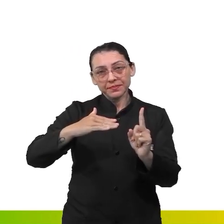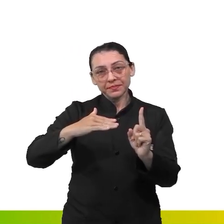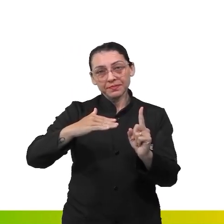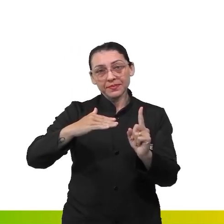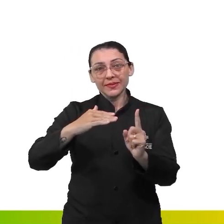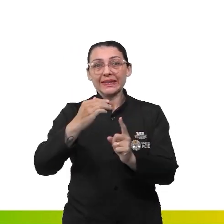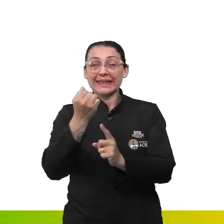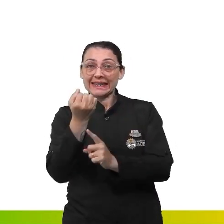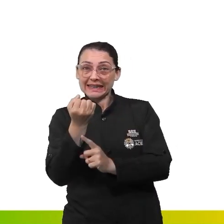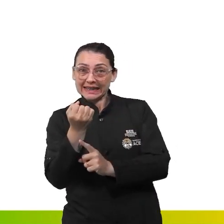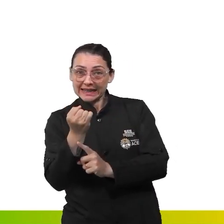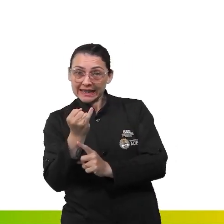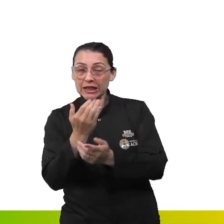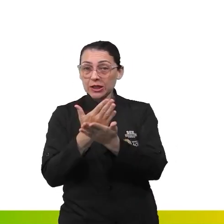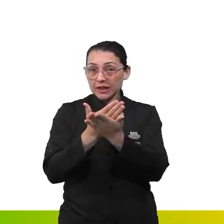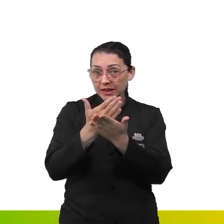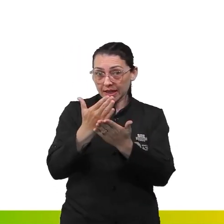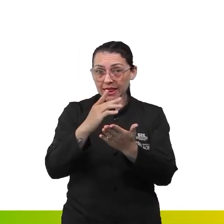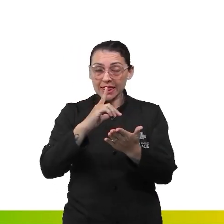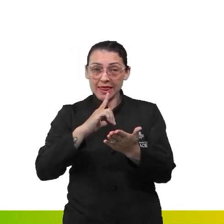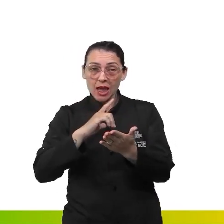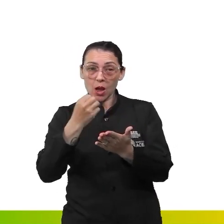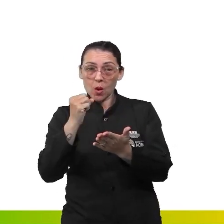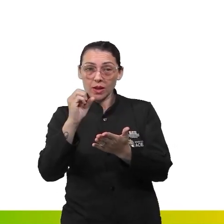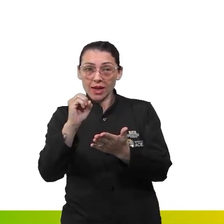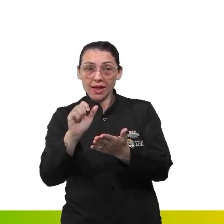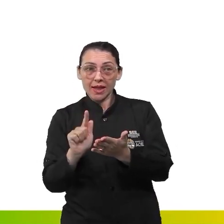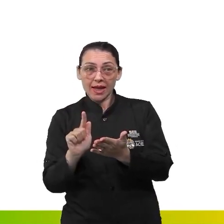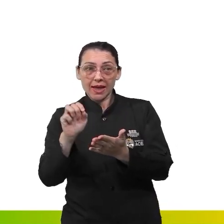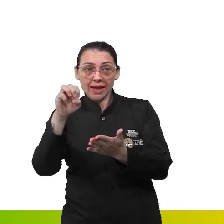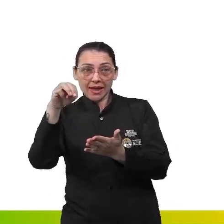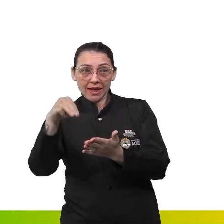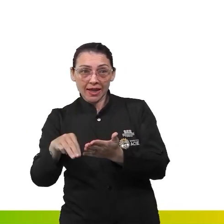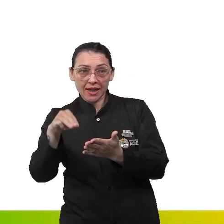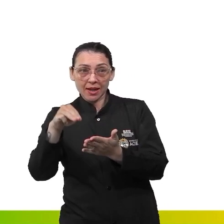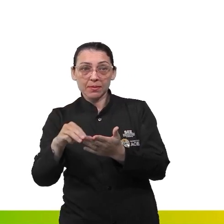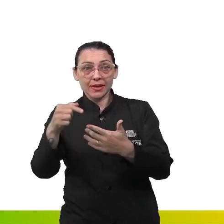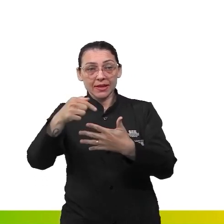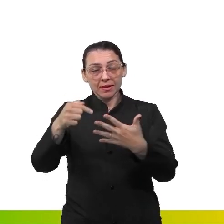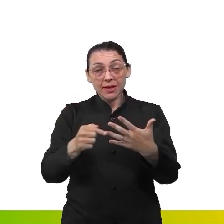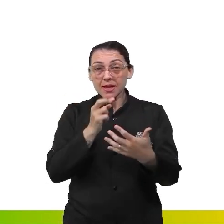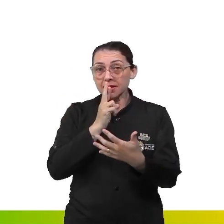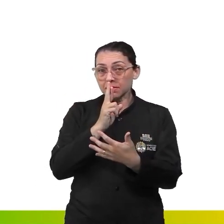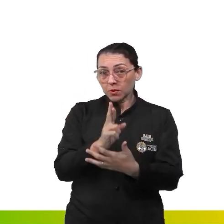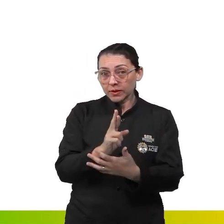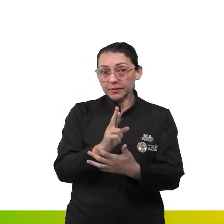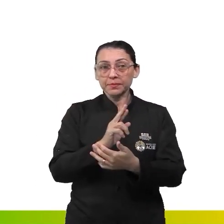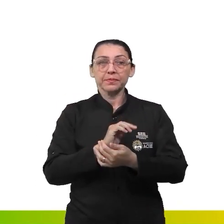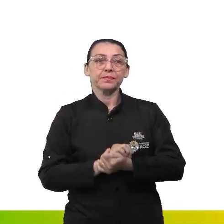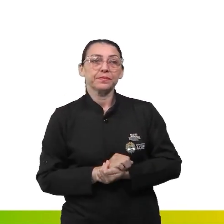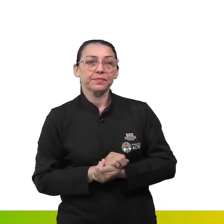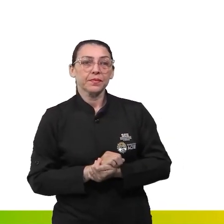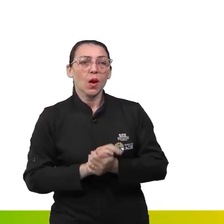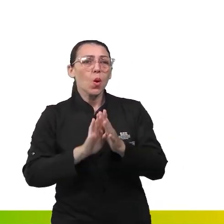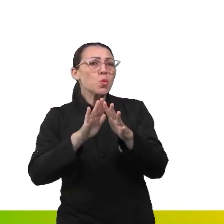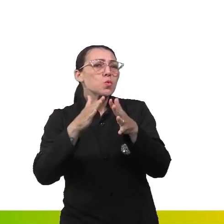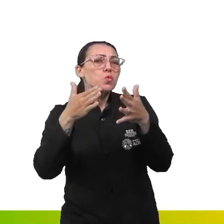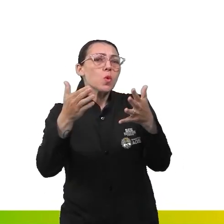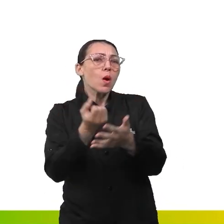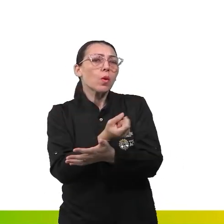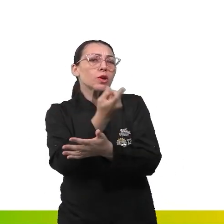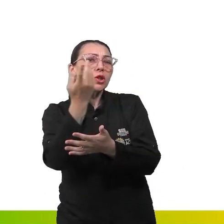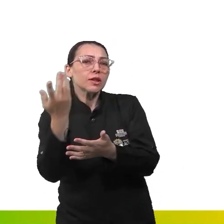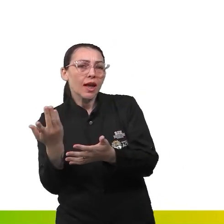Se inicialmente existem 80 gramas desse elemento, responda. Qual será a